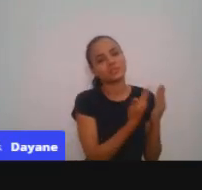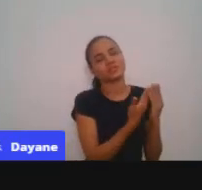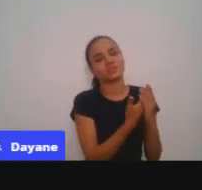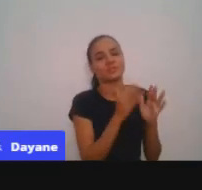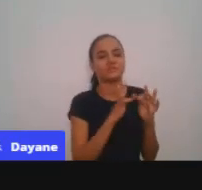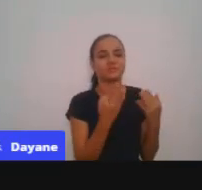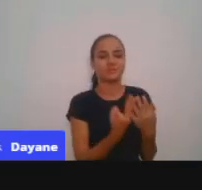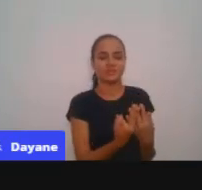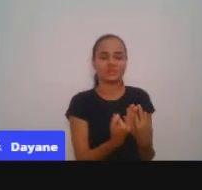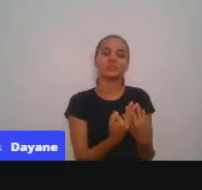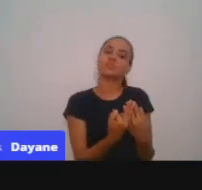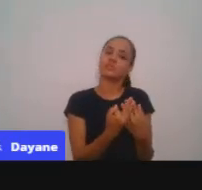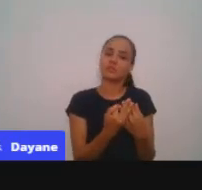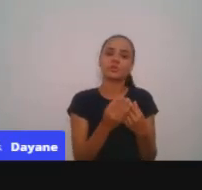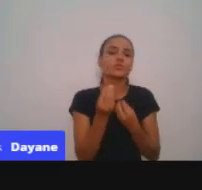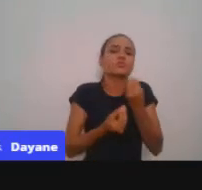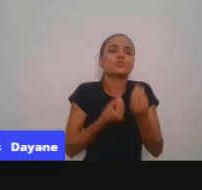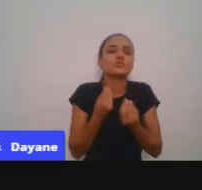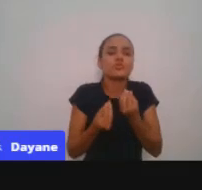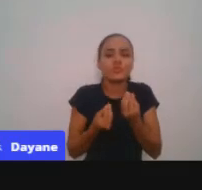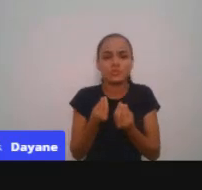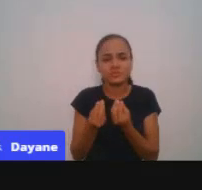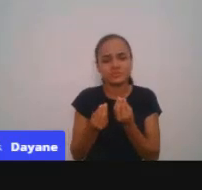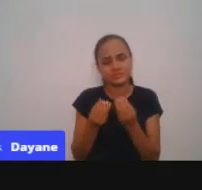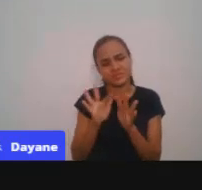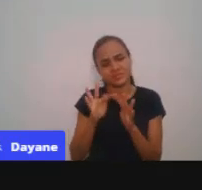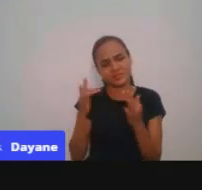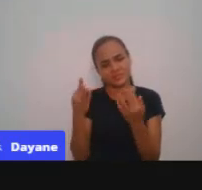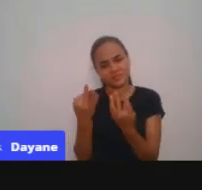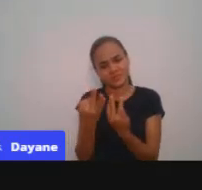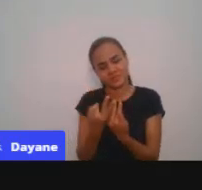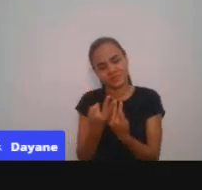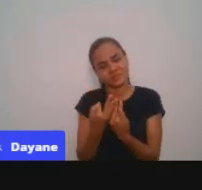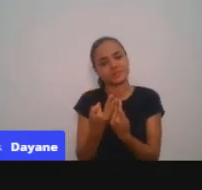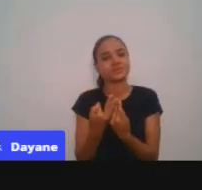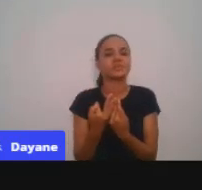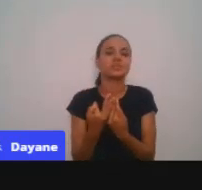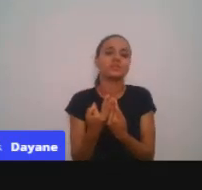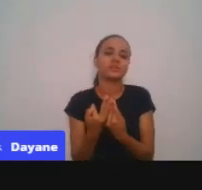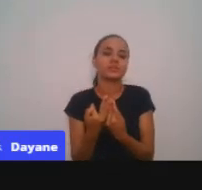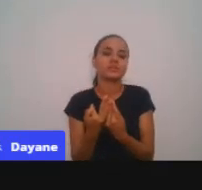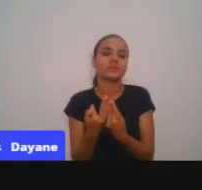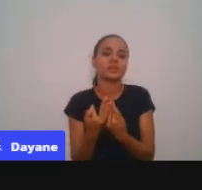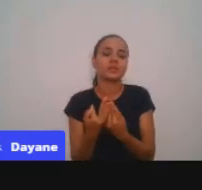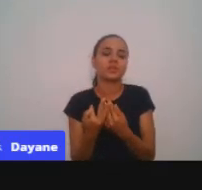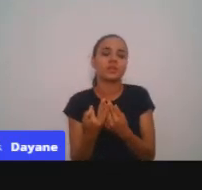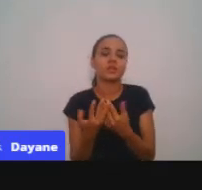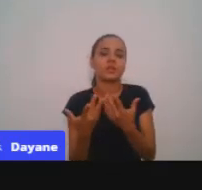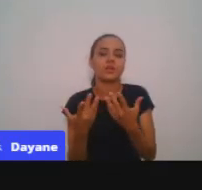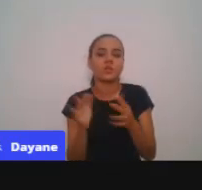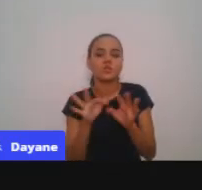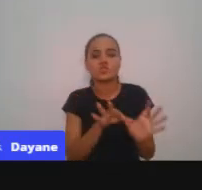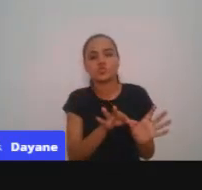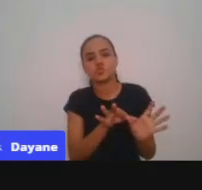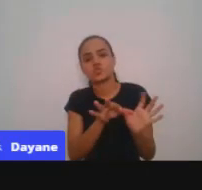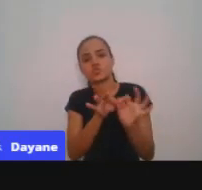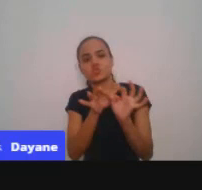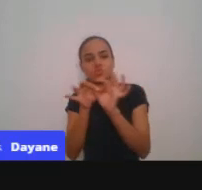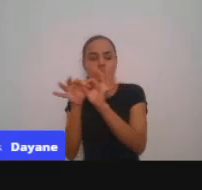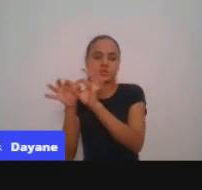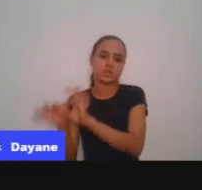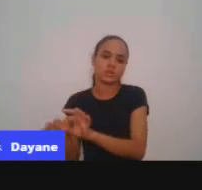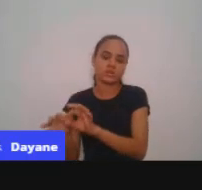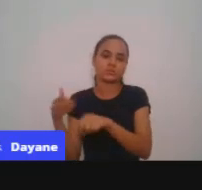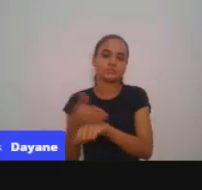participar desse contexto. E, inegavelmente, agora trazida pelas diretrizes curriculares e pela